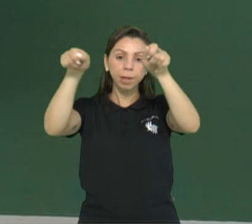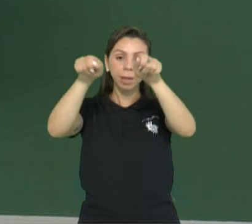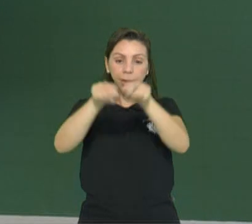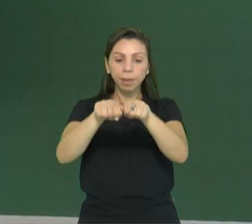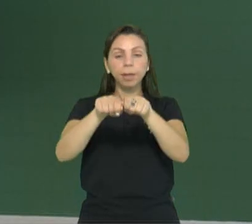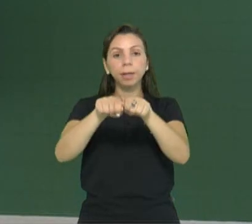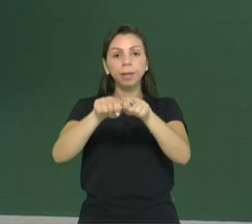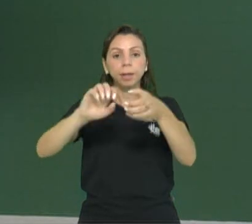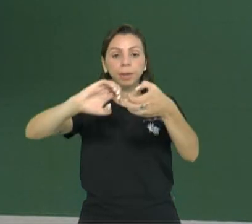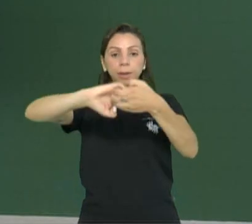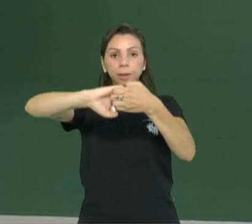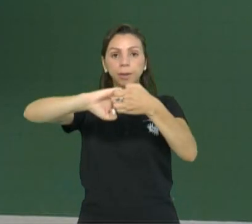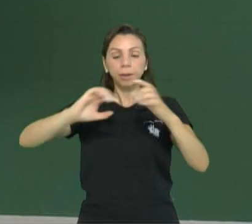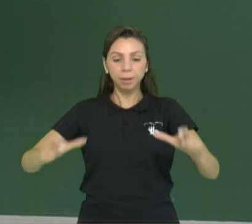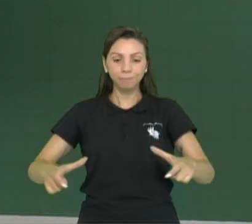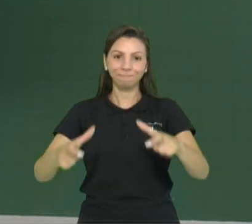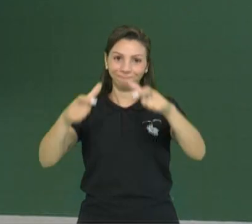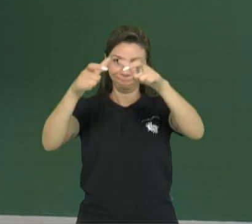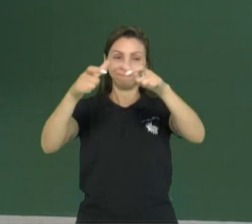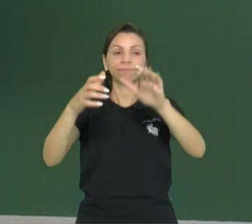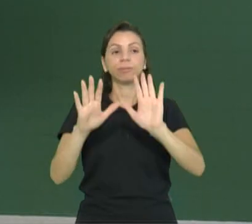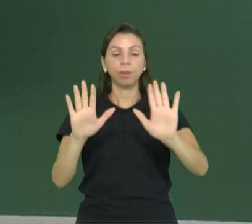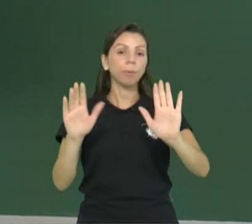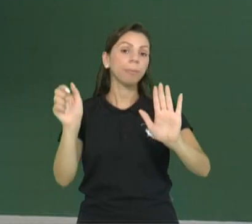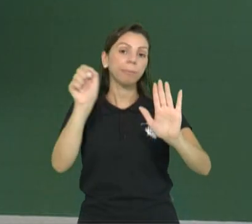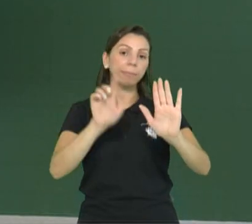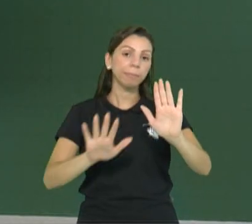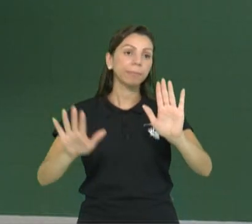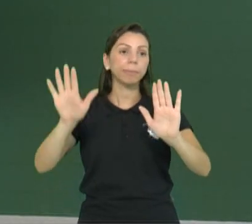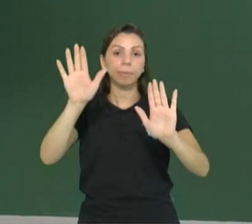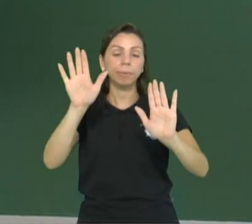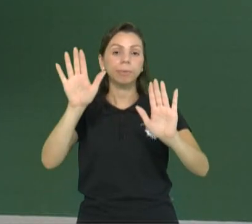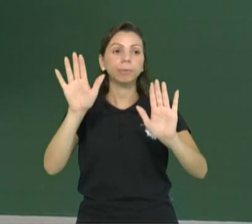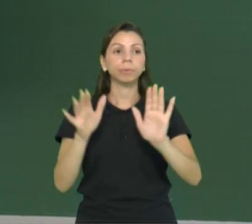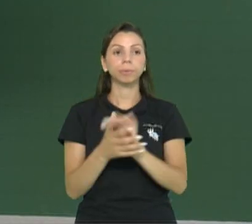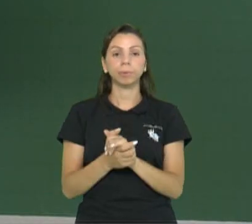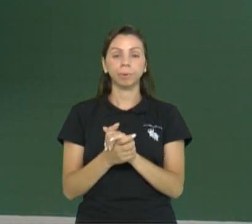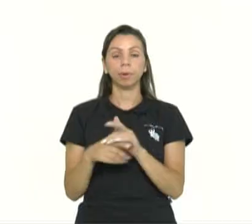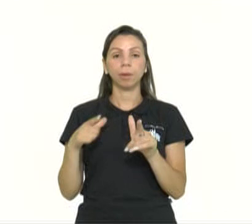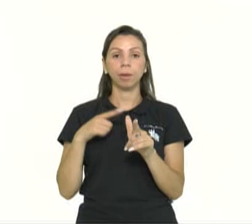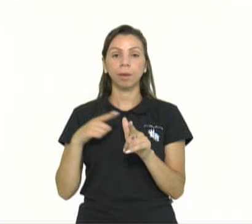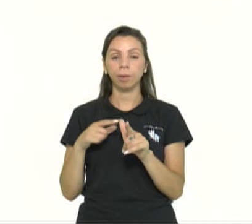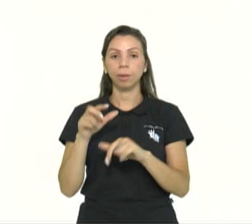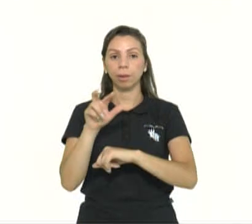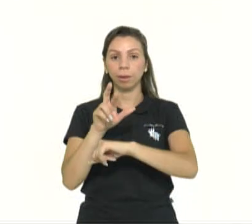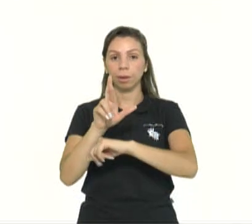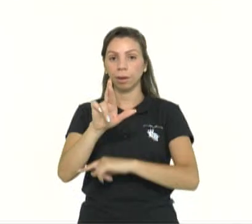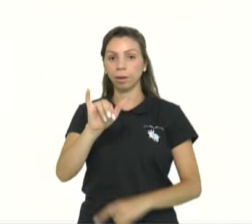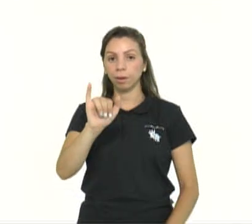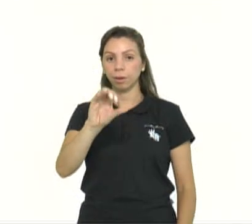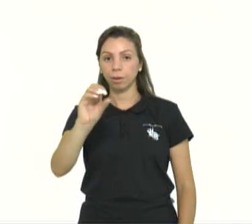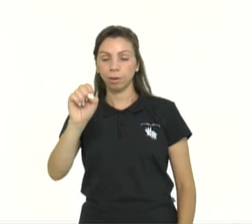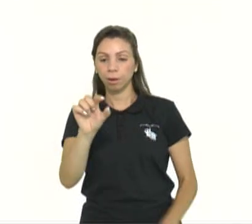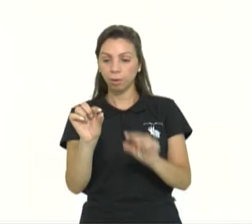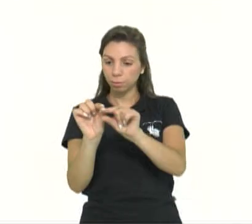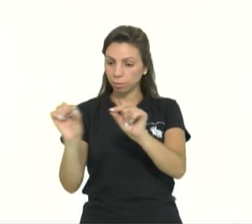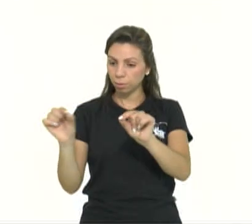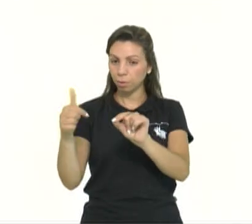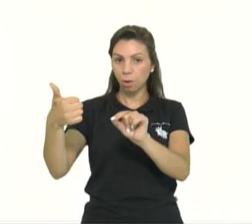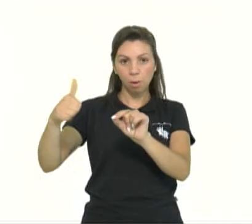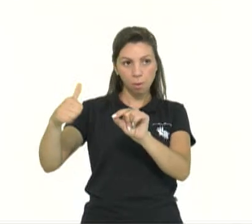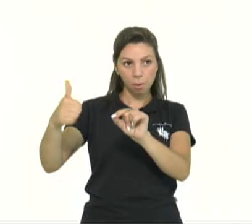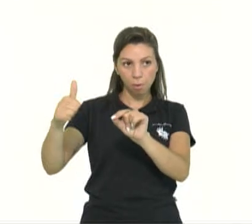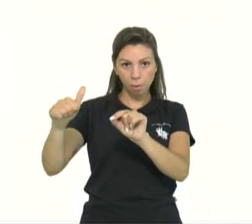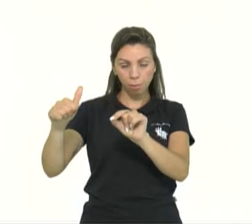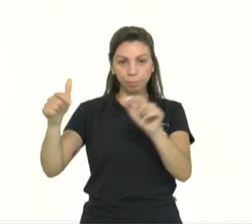ela tridimensional. Então, nós temos que olhar a figura aqui, nós temos que o raio maior é 11 centímetros, o